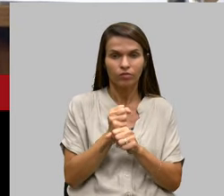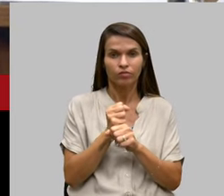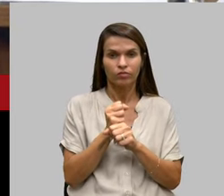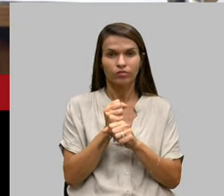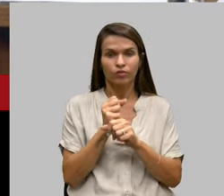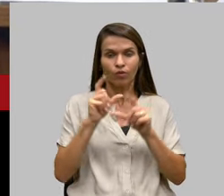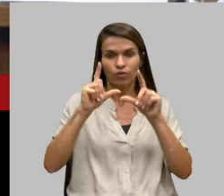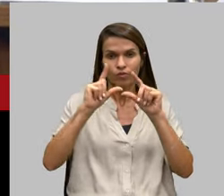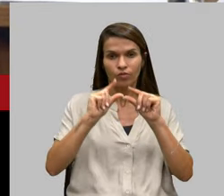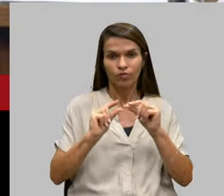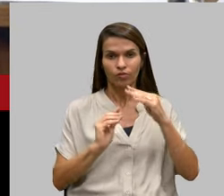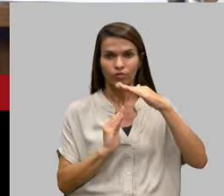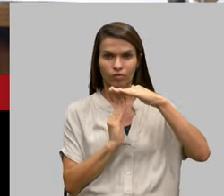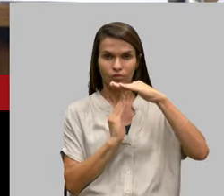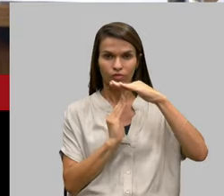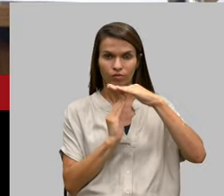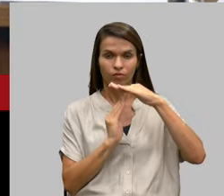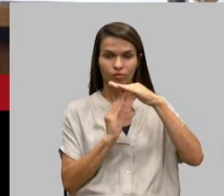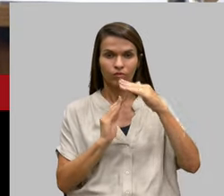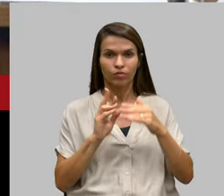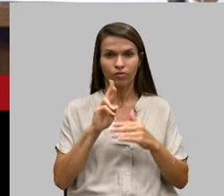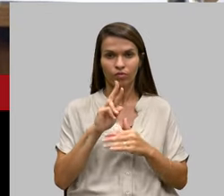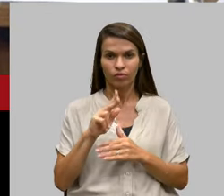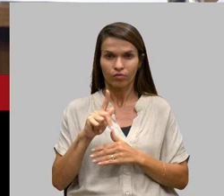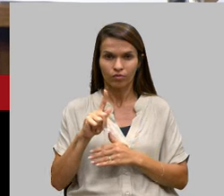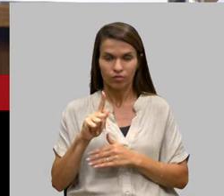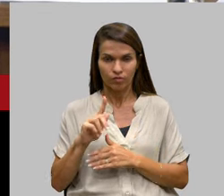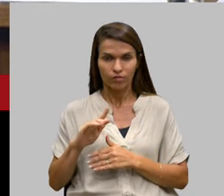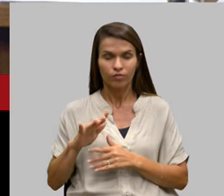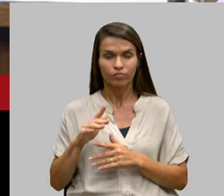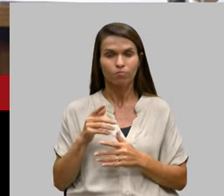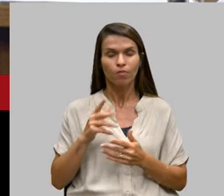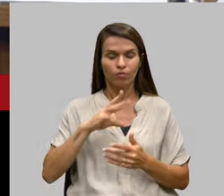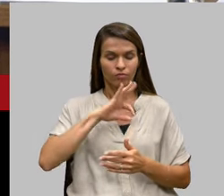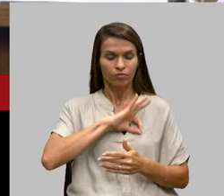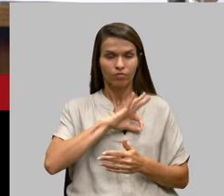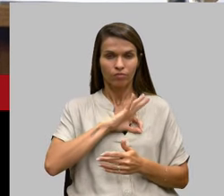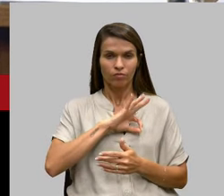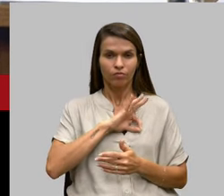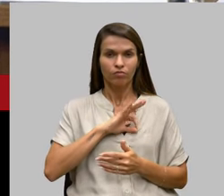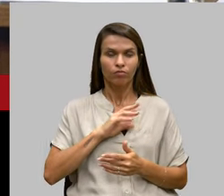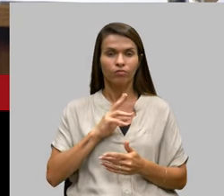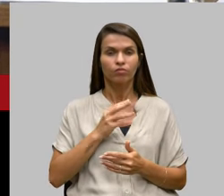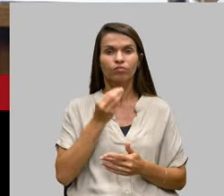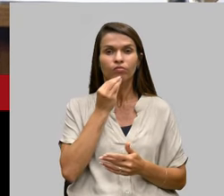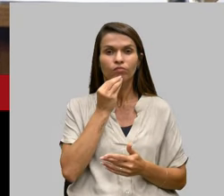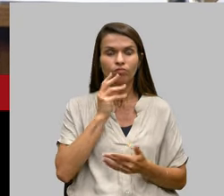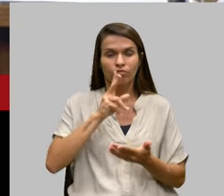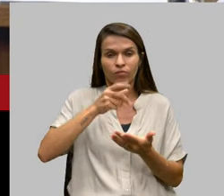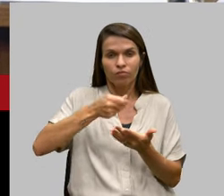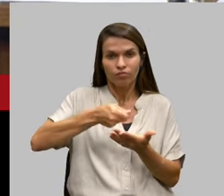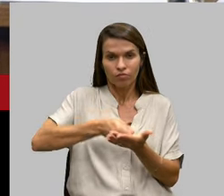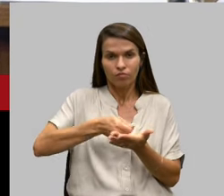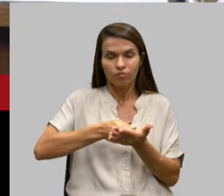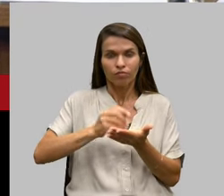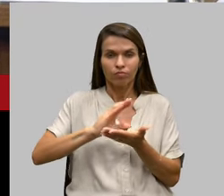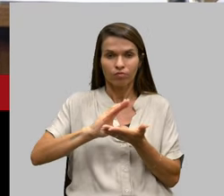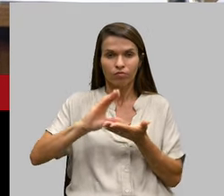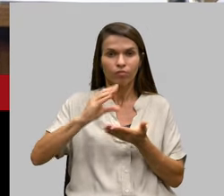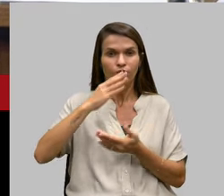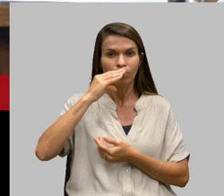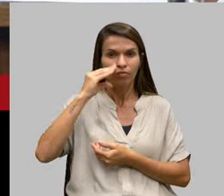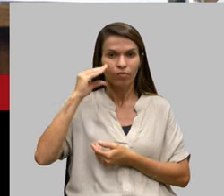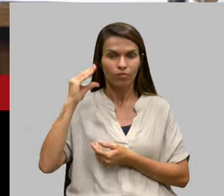regime geral para acima de um salário mínimo a fim de cobrar a contribuição dos Servidores e